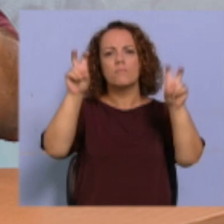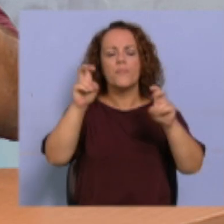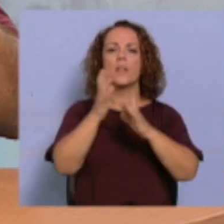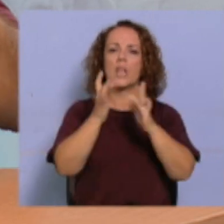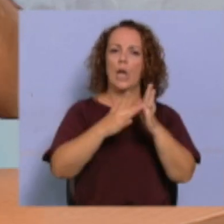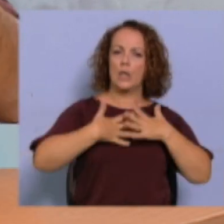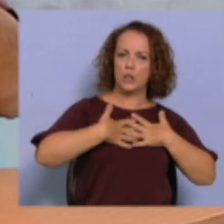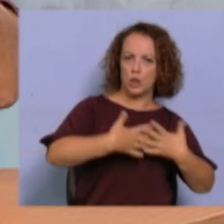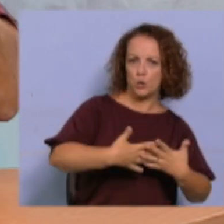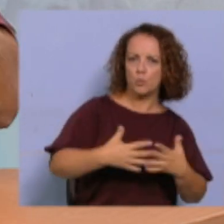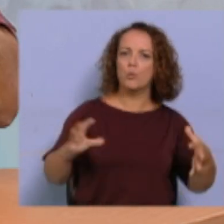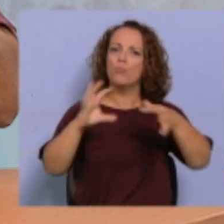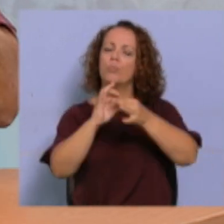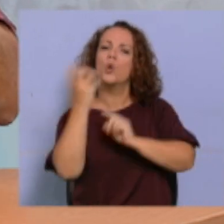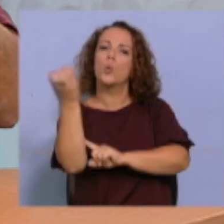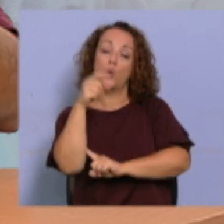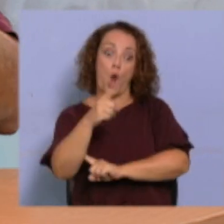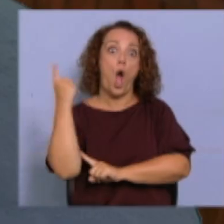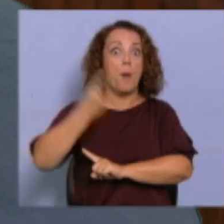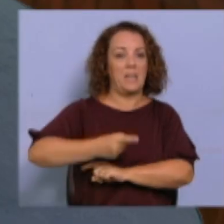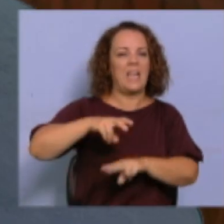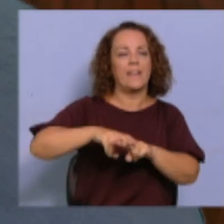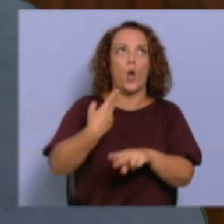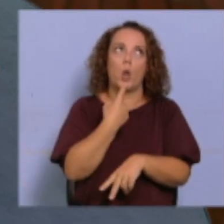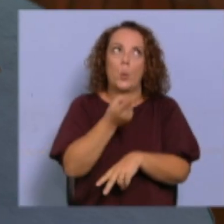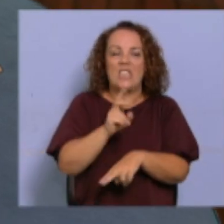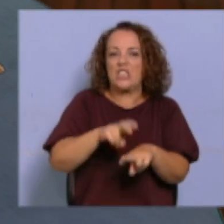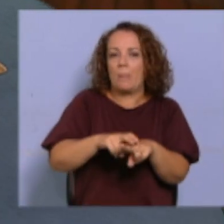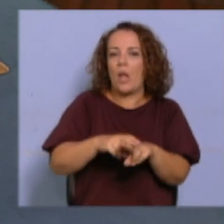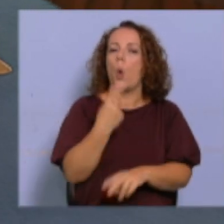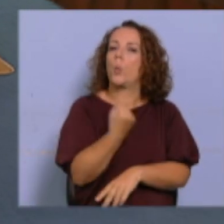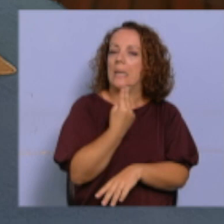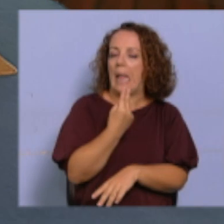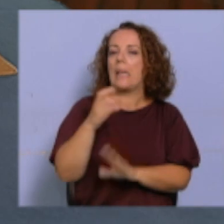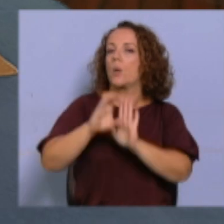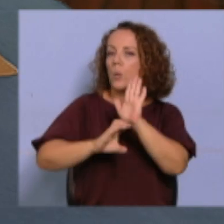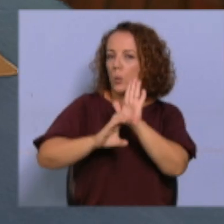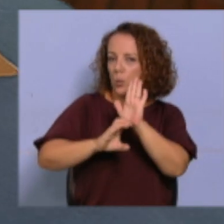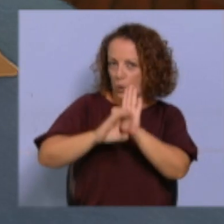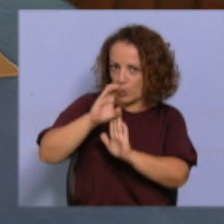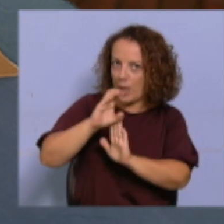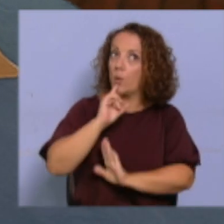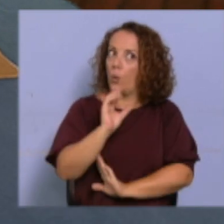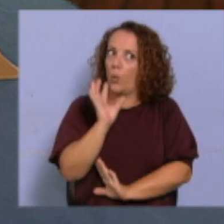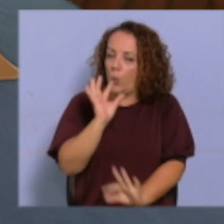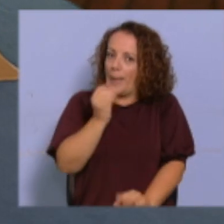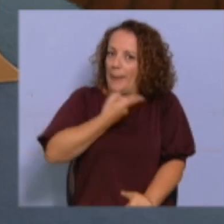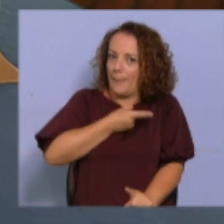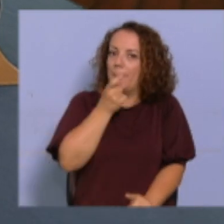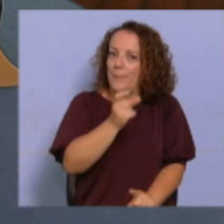Cultura, que é uma cadeira obrigatória, agora não se diz cadeira, nem disciplina, é unidade curricular, portanto, cuidado com a língua.